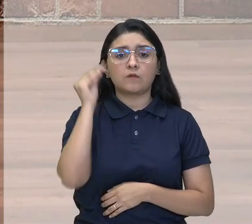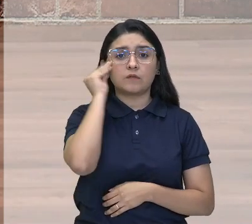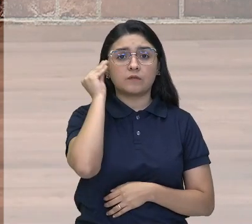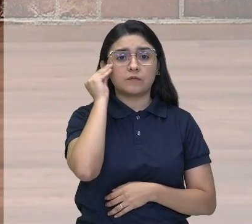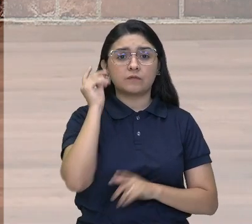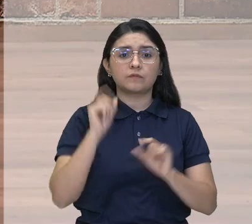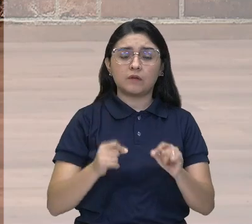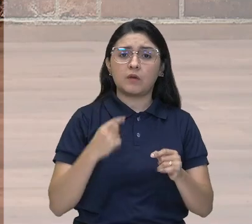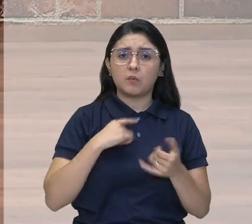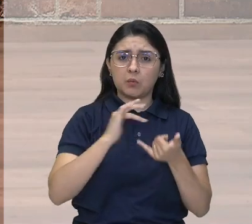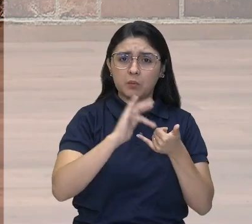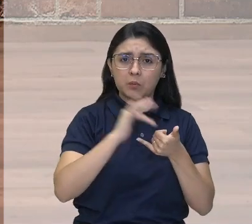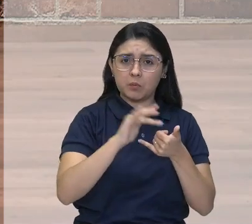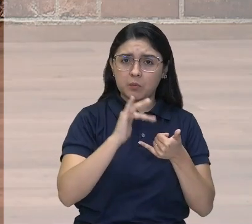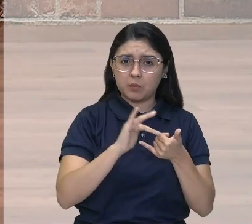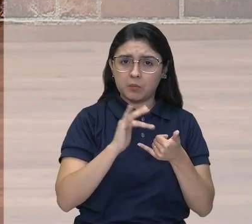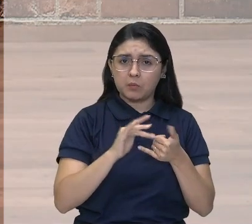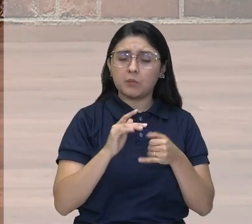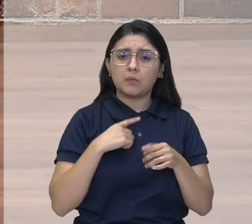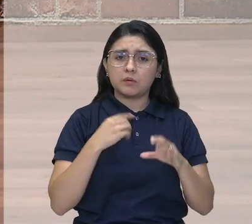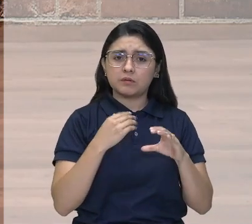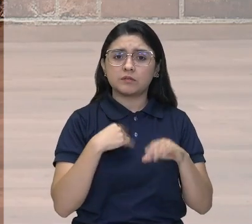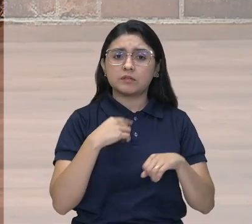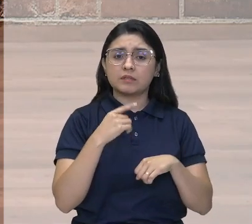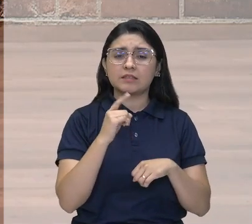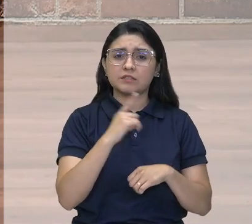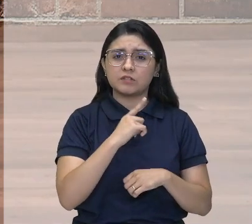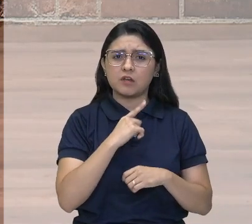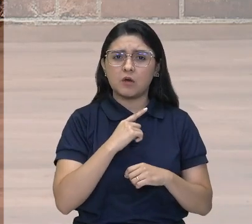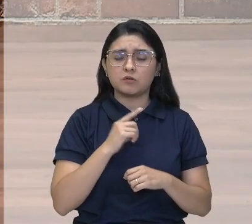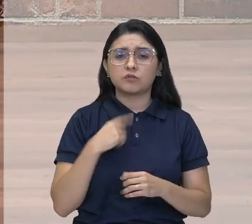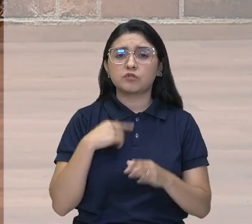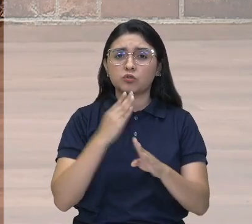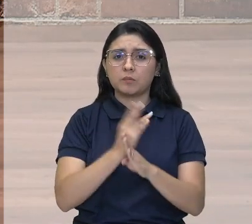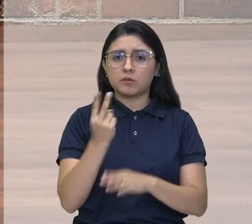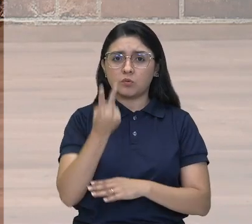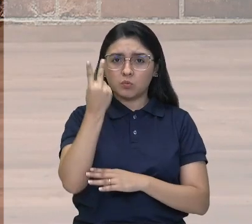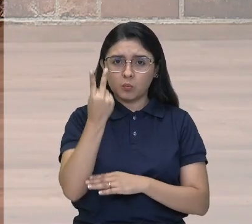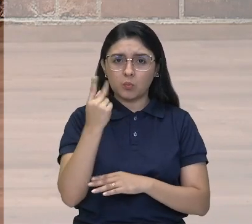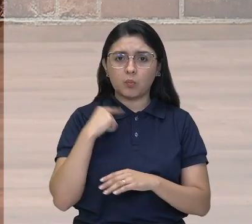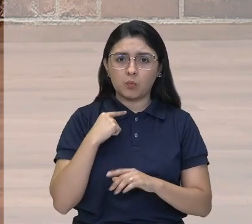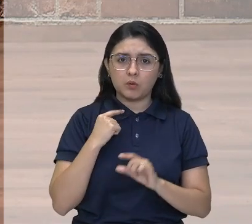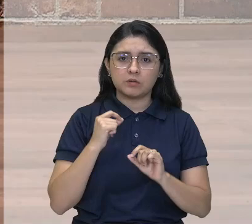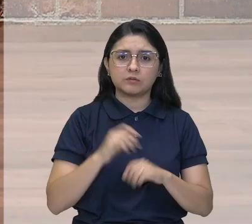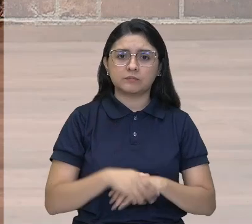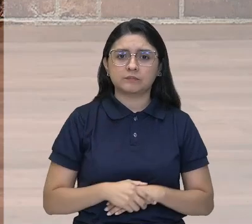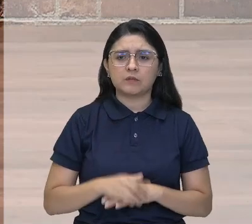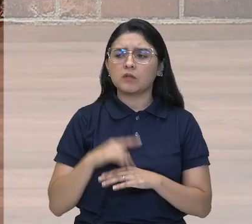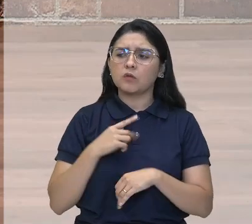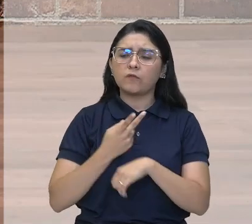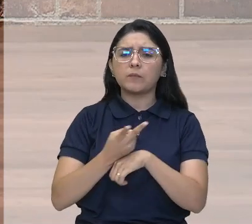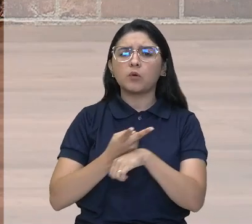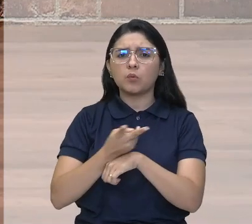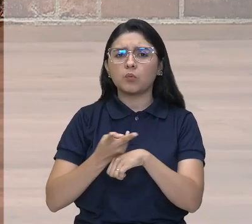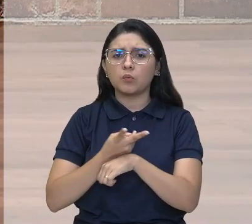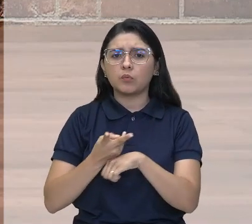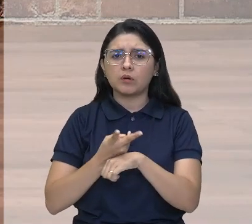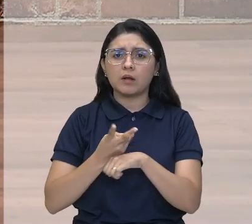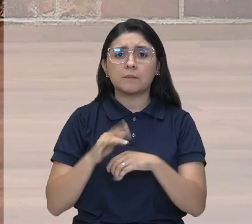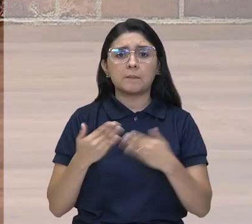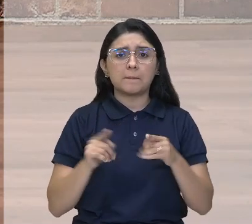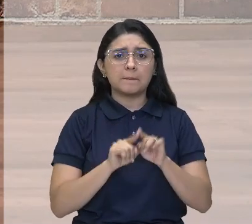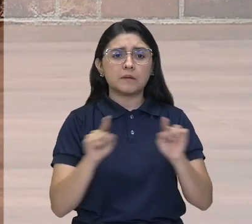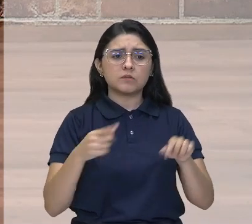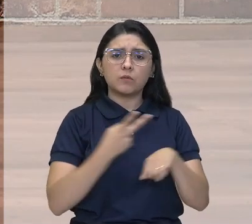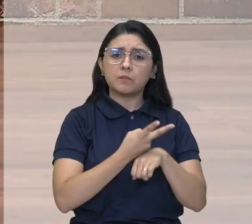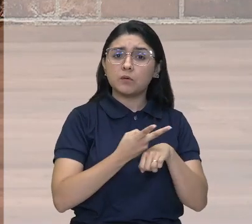o WhatsApp dele, eu descobri que ele tinha 2 Tu não mulheres. sabe da história que quem procura acha? Pra que tu foi Mas eu atrás? tenho que procurar,